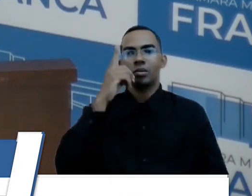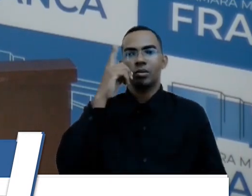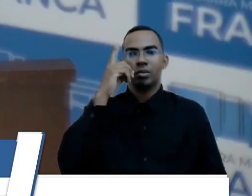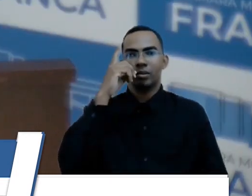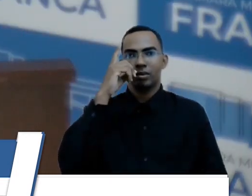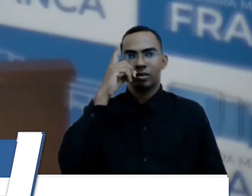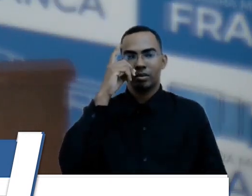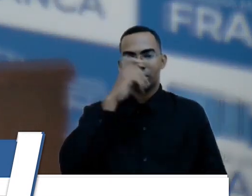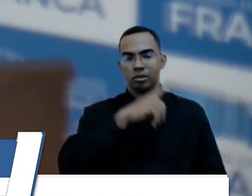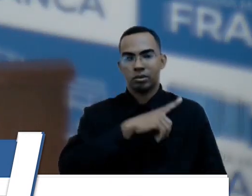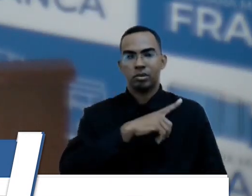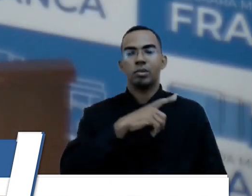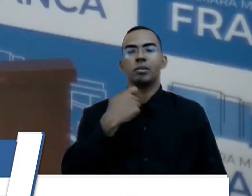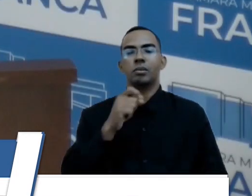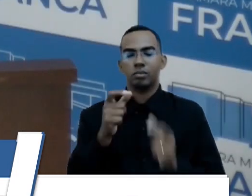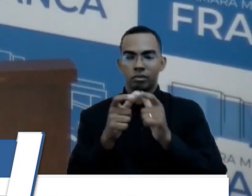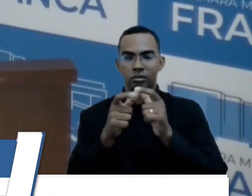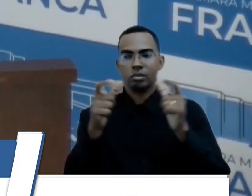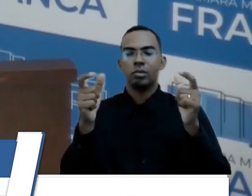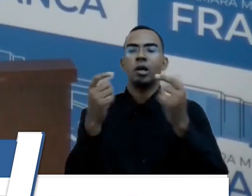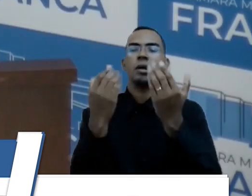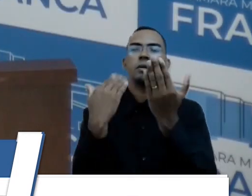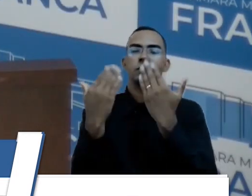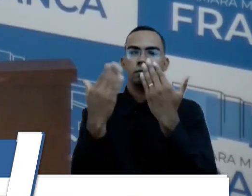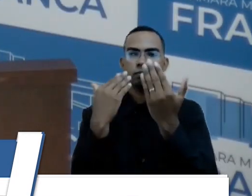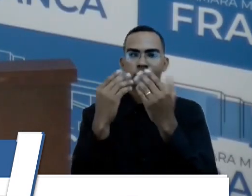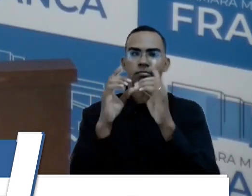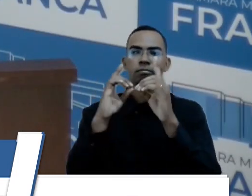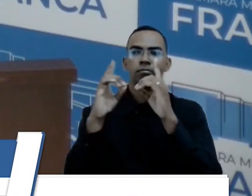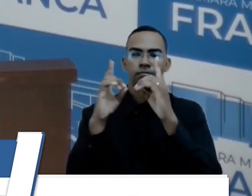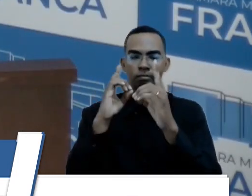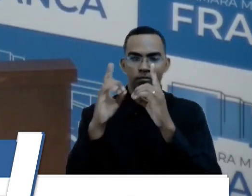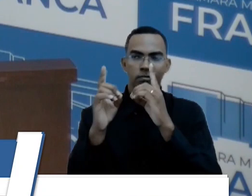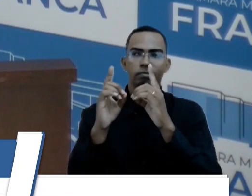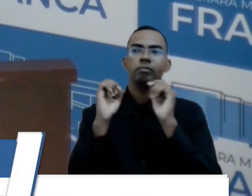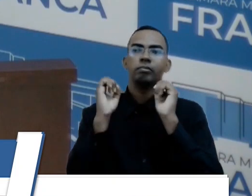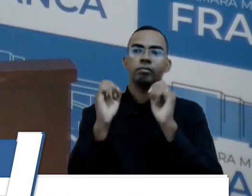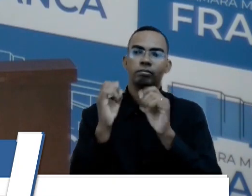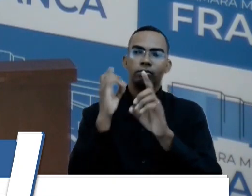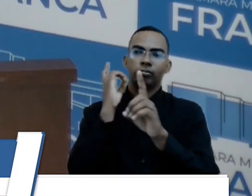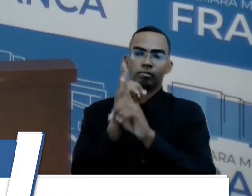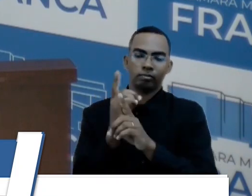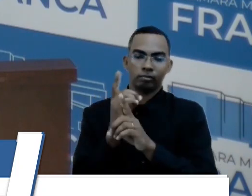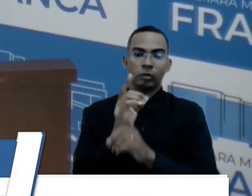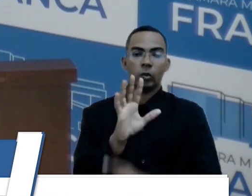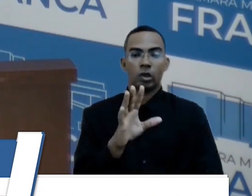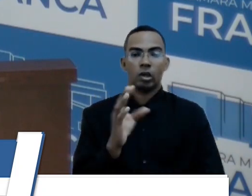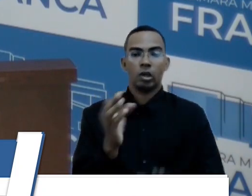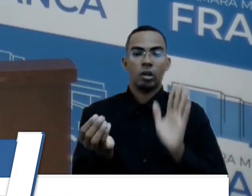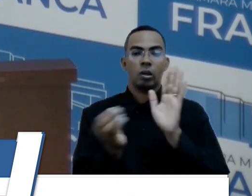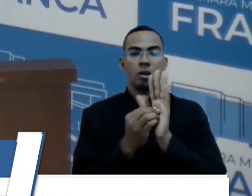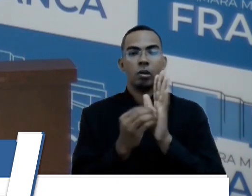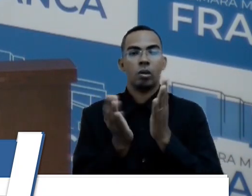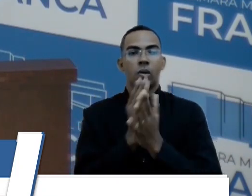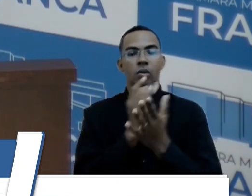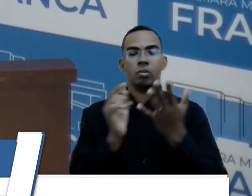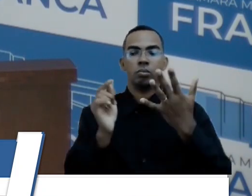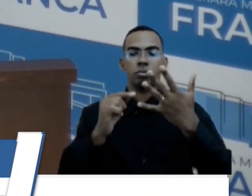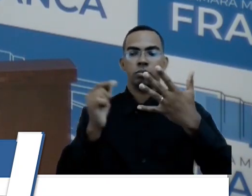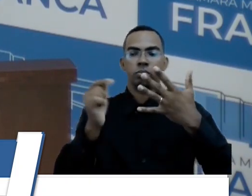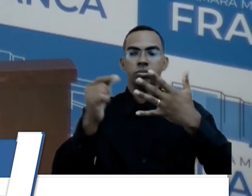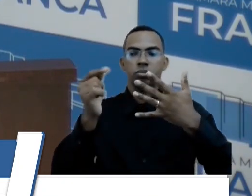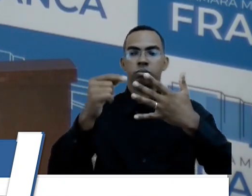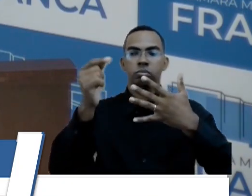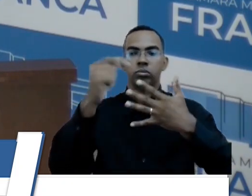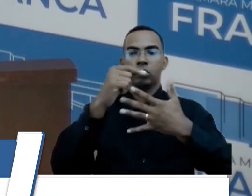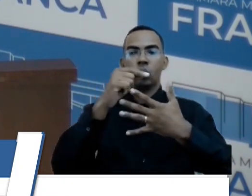ser amplamente conversado, dialogado, para poder achar. Eu coloquei alguns tópicos aqui,